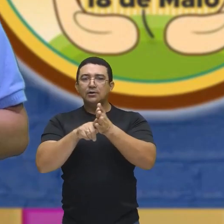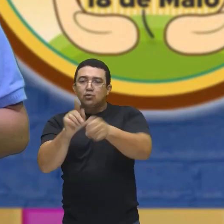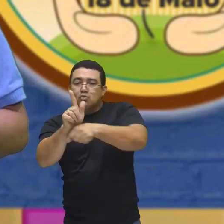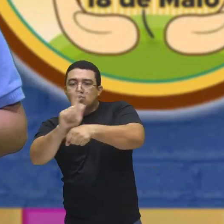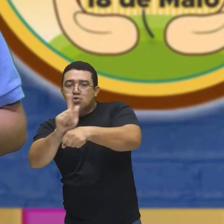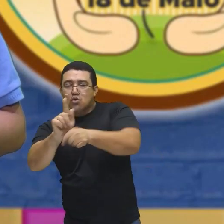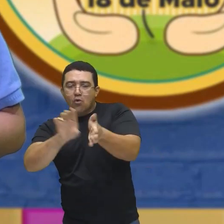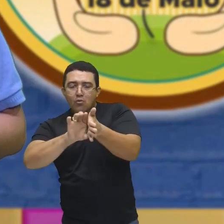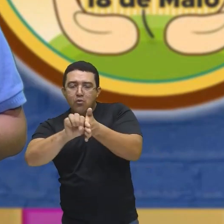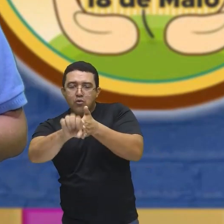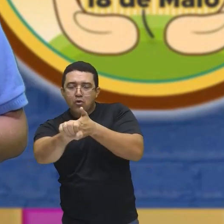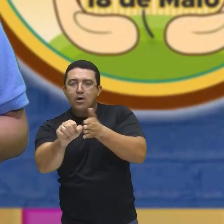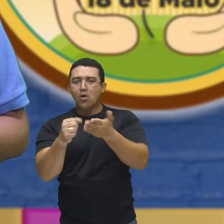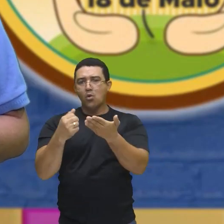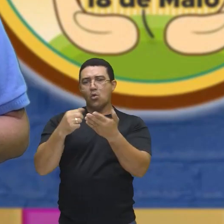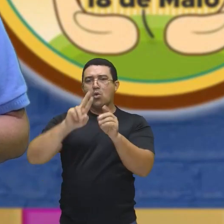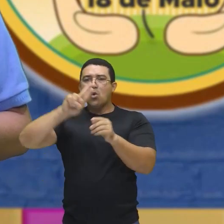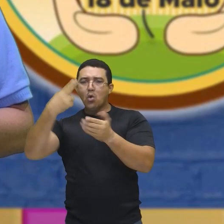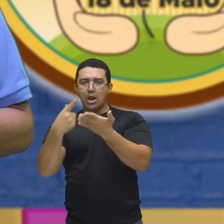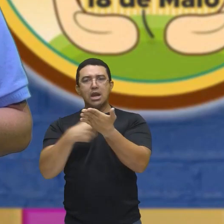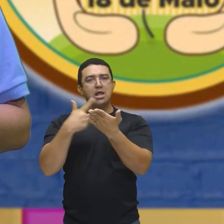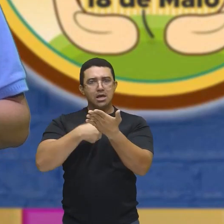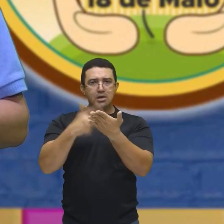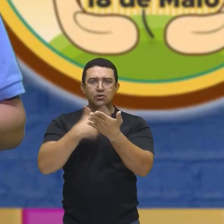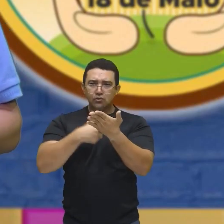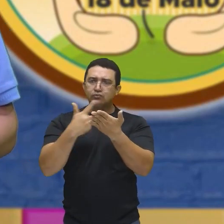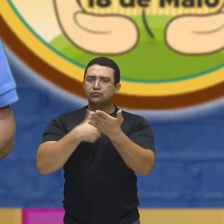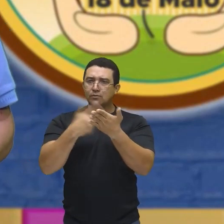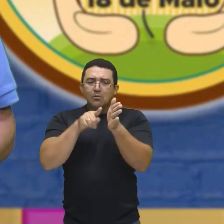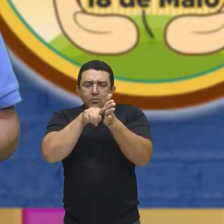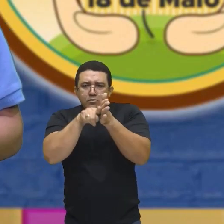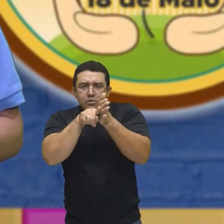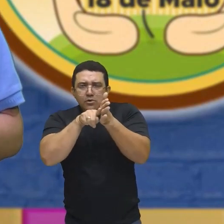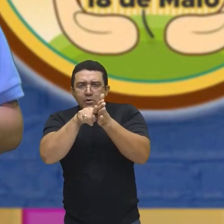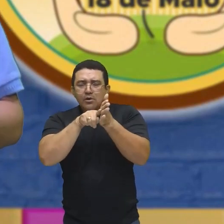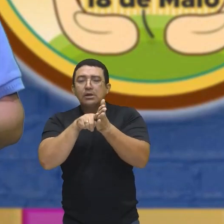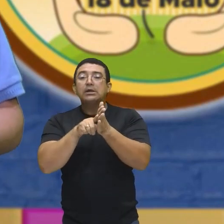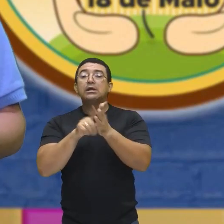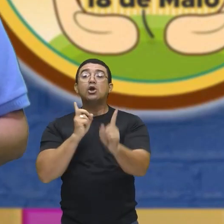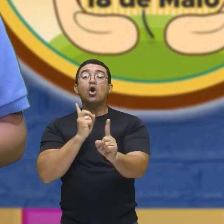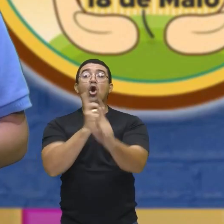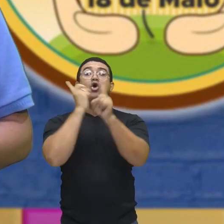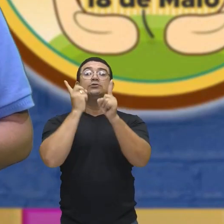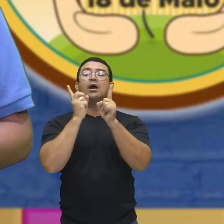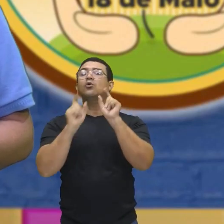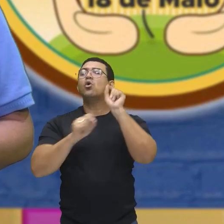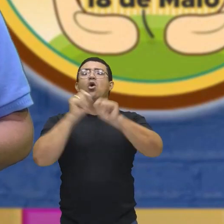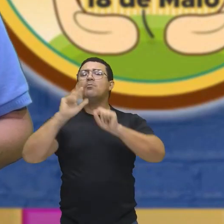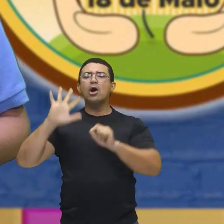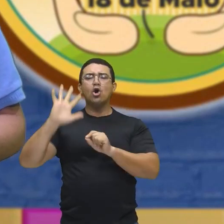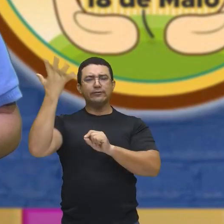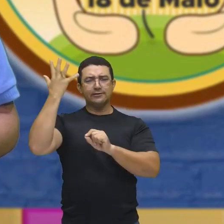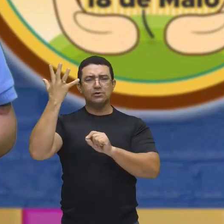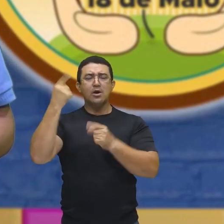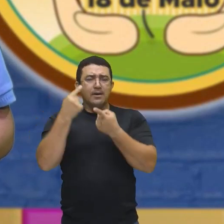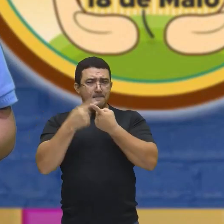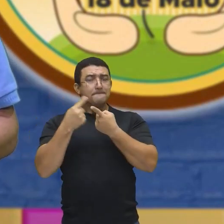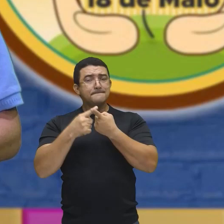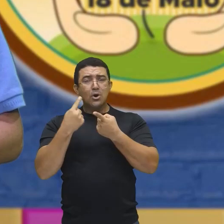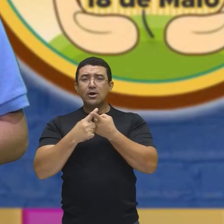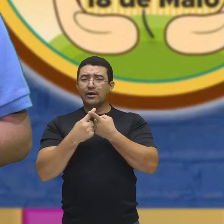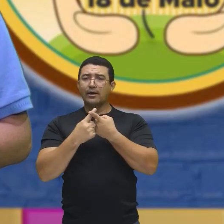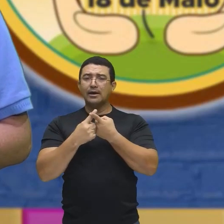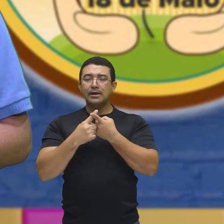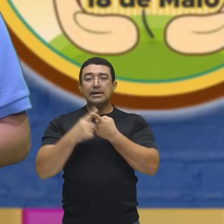rapidinho, ou então indo nos livros, né? Tentar descobrir como isso aconteceu, por que eles tiveram